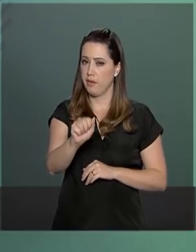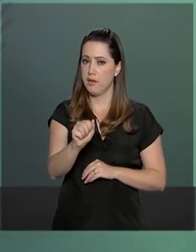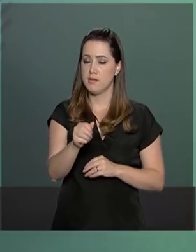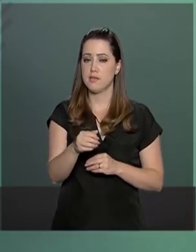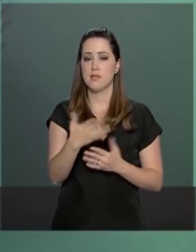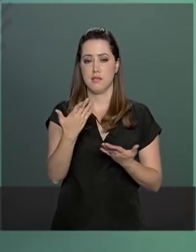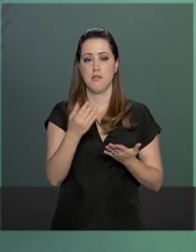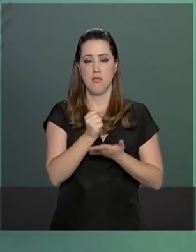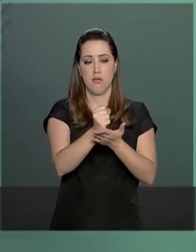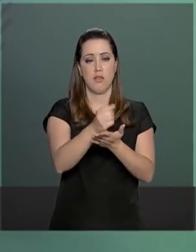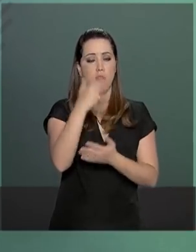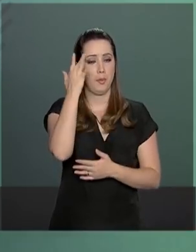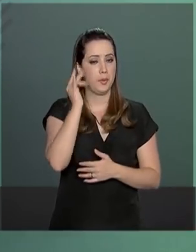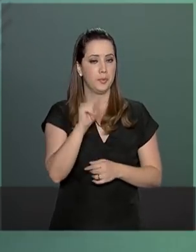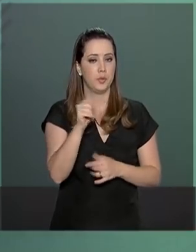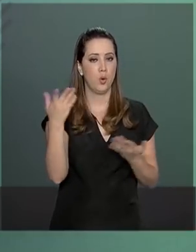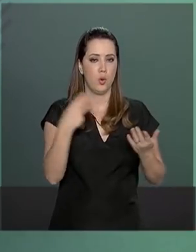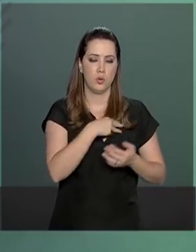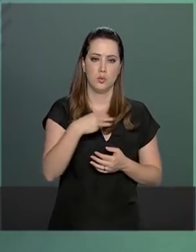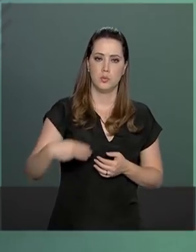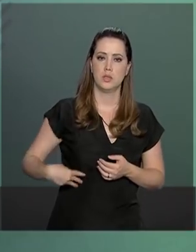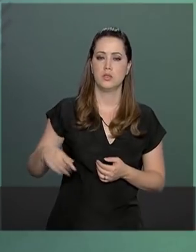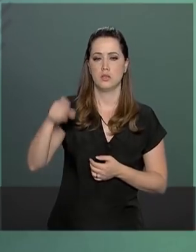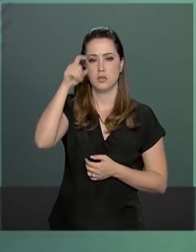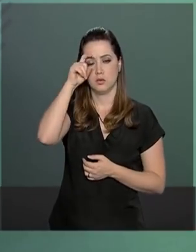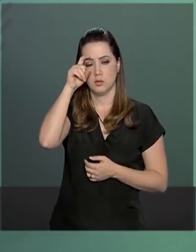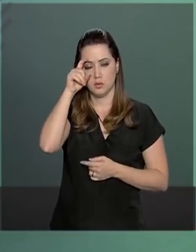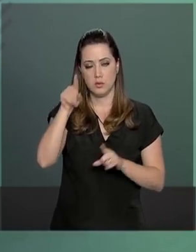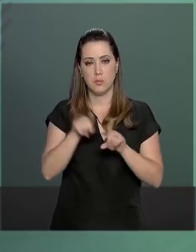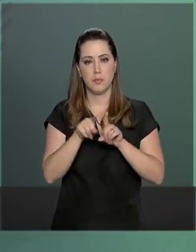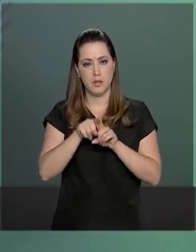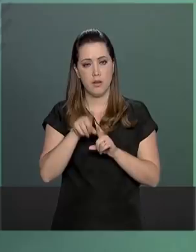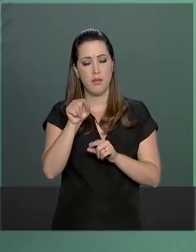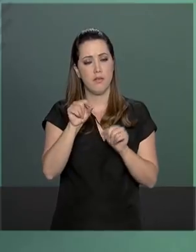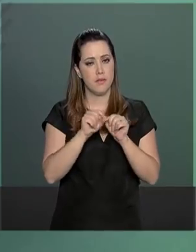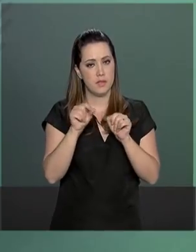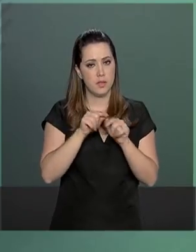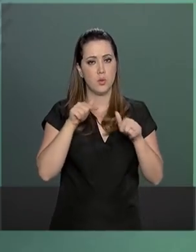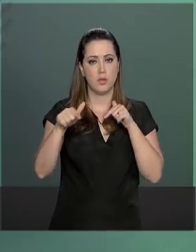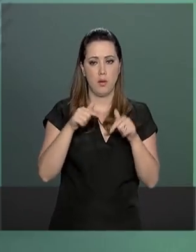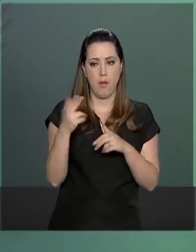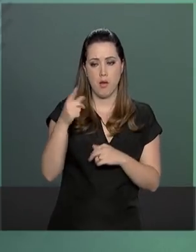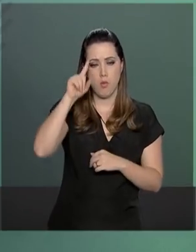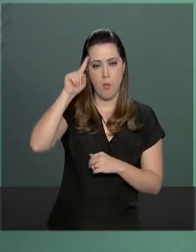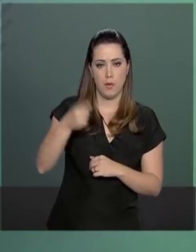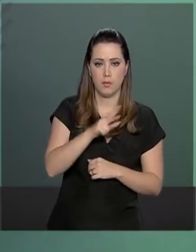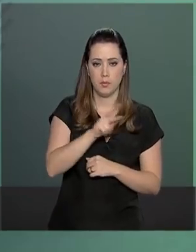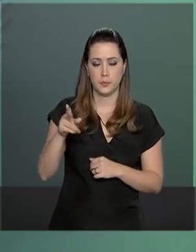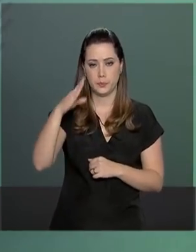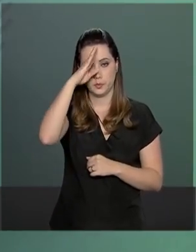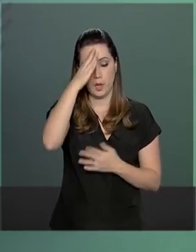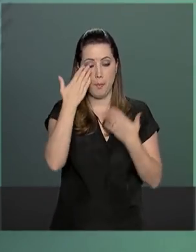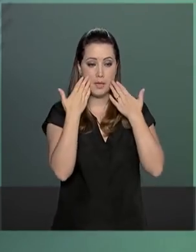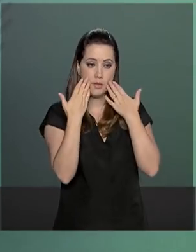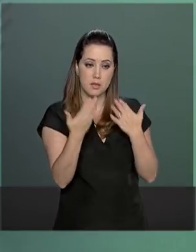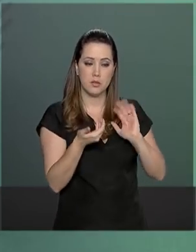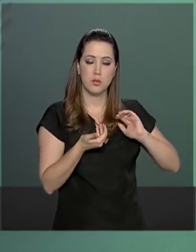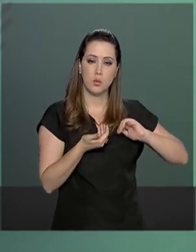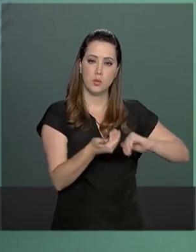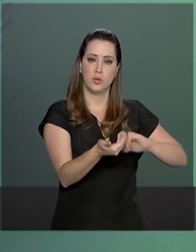hoje cumprindo uma determinação do nosso presidente da república apresentou ao congresso